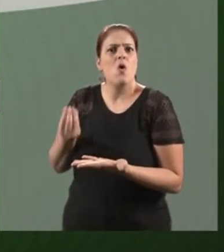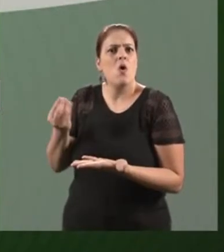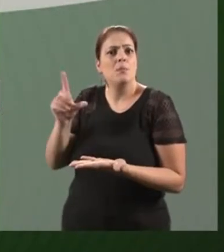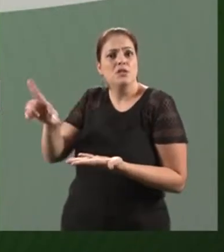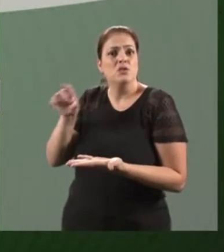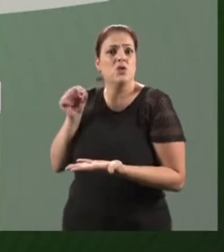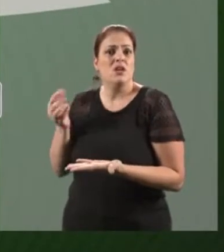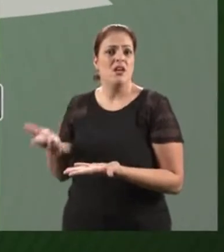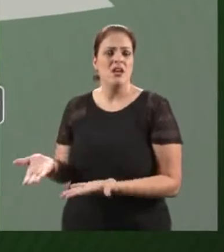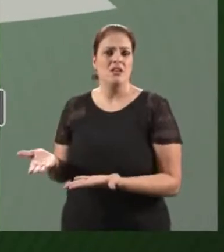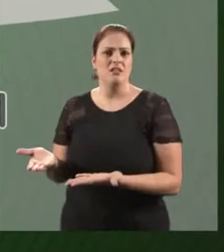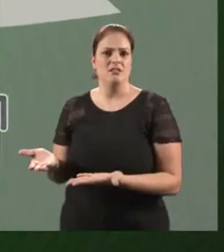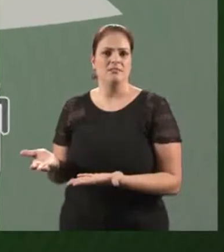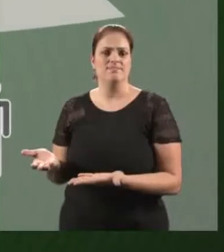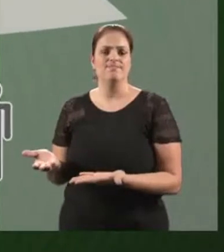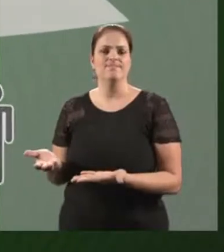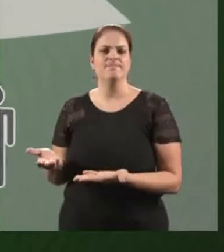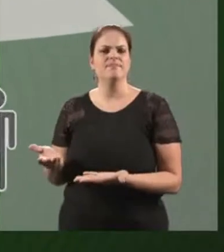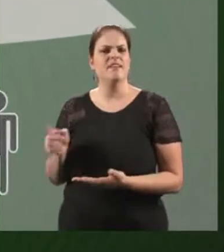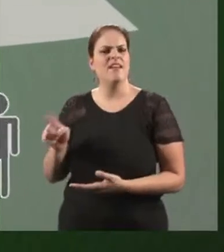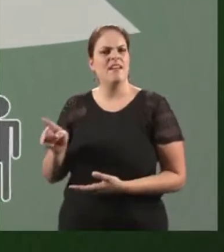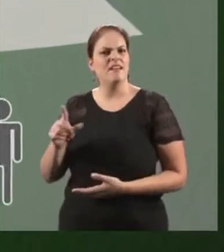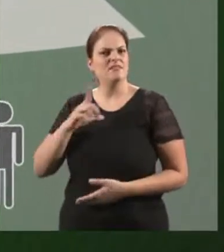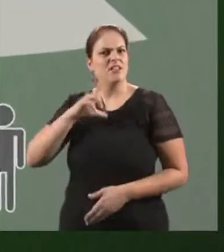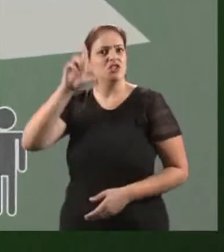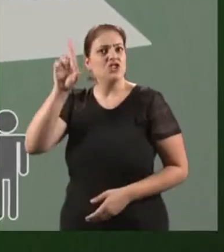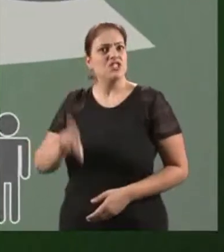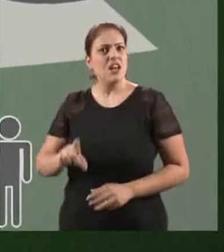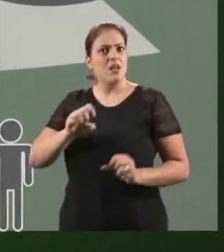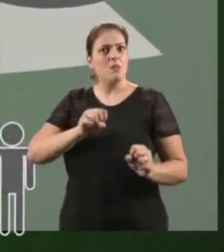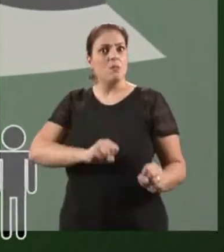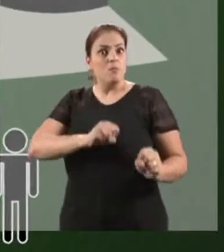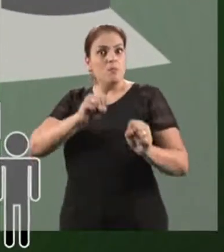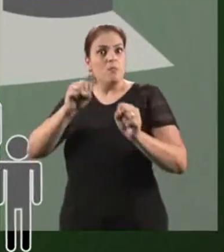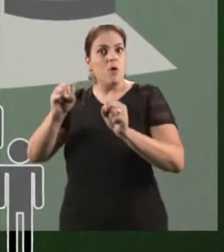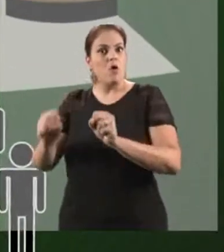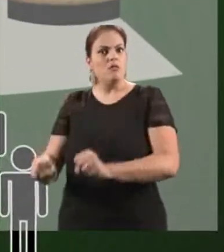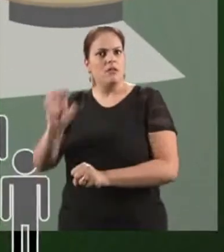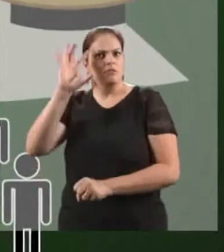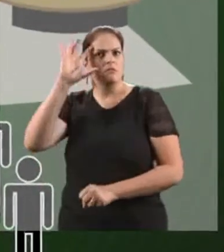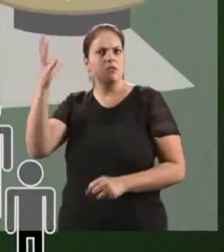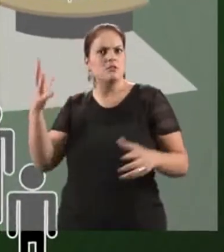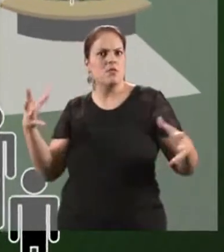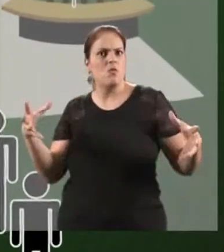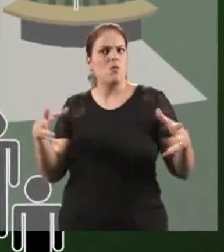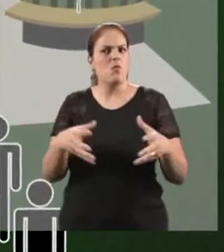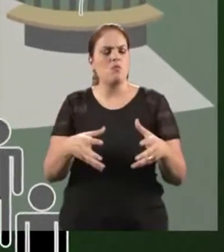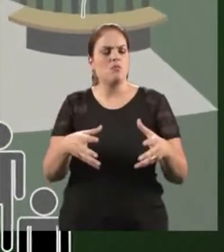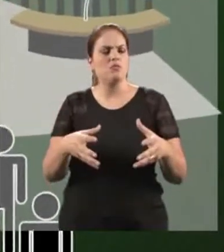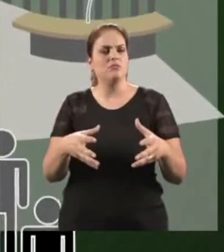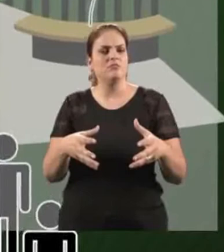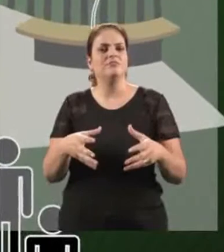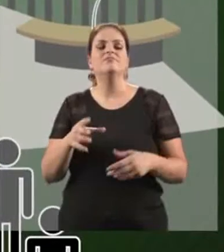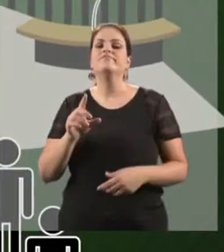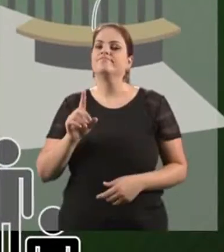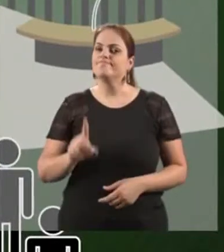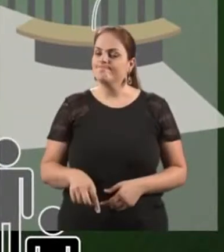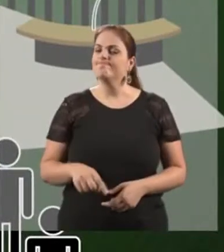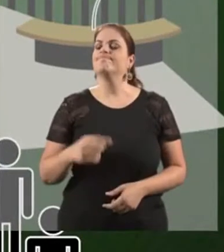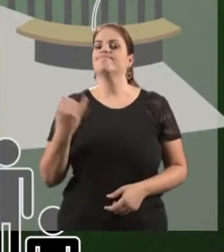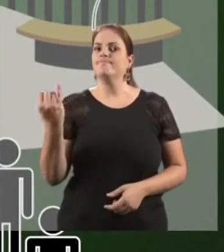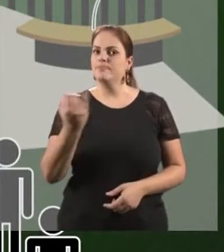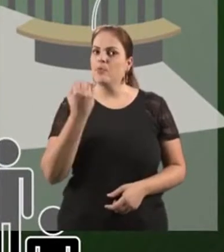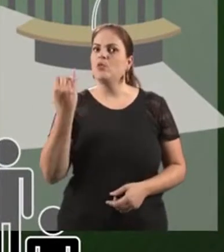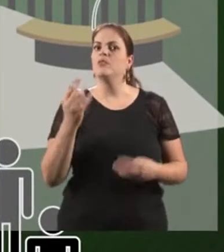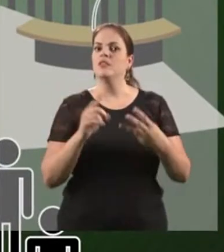escolhidas? Enfim, quem teria o direito de exercer o poder sobre os outros? Esse é o terceiro grande tema